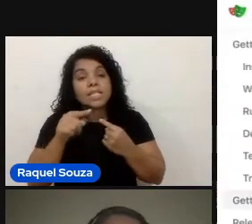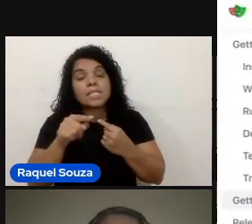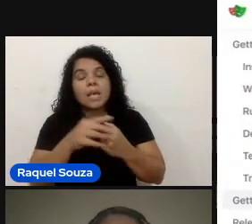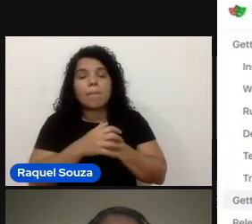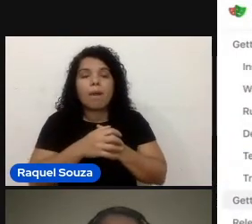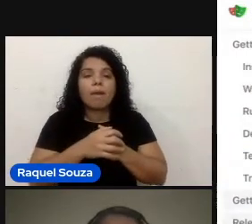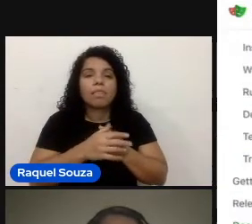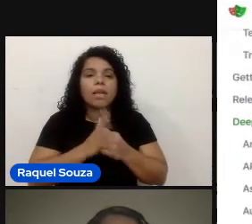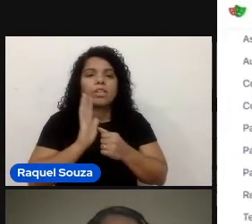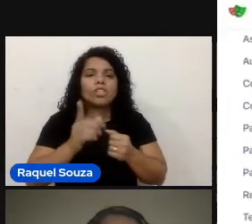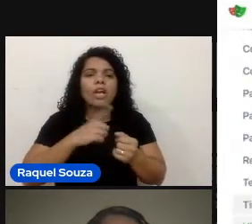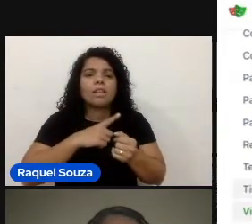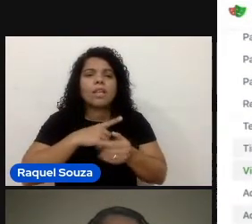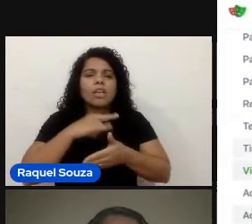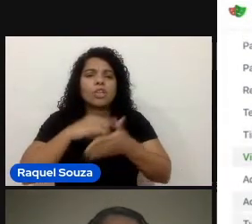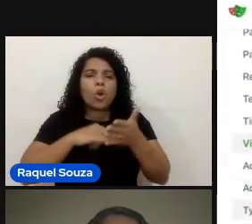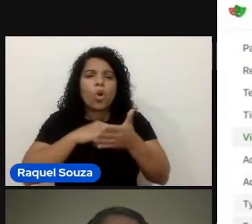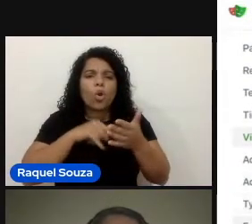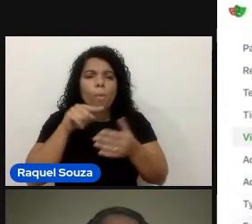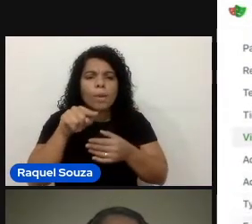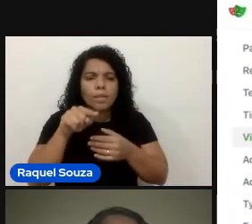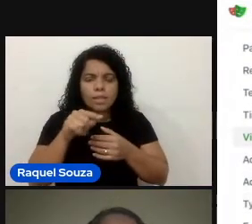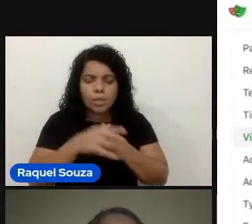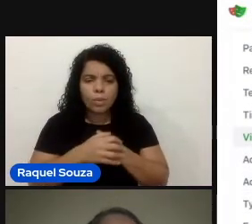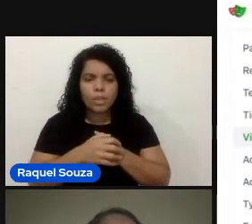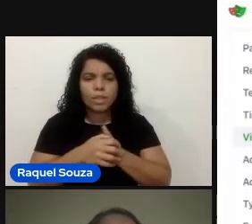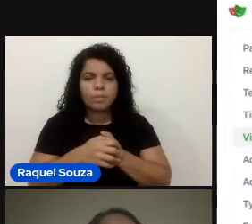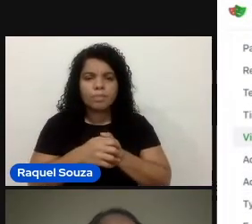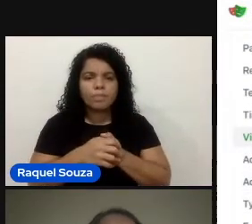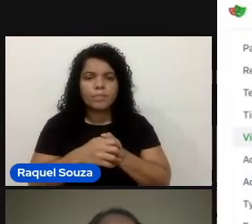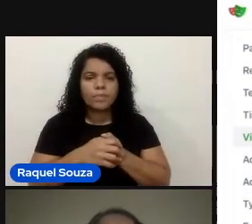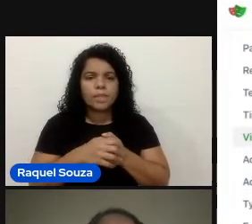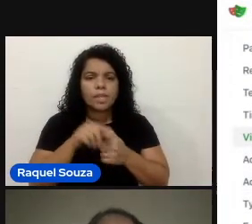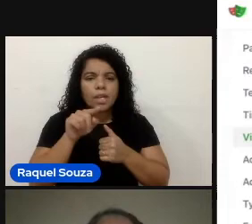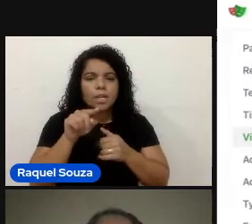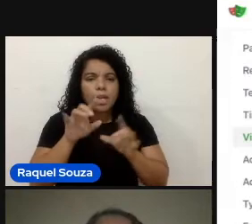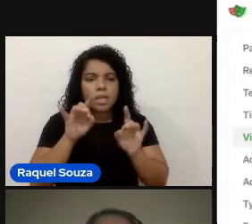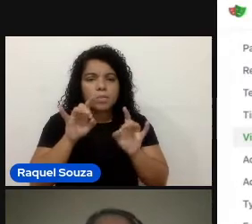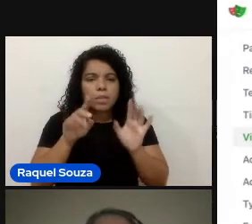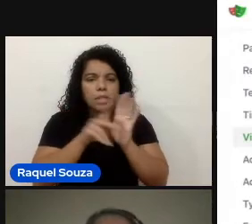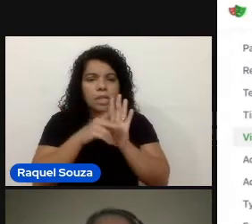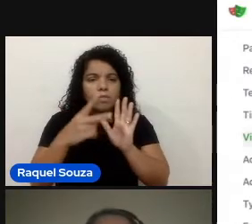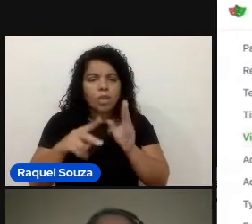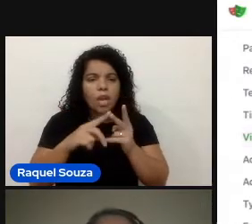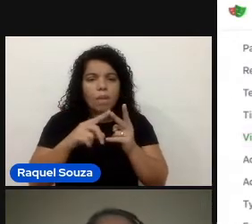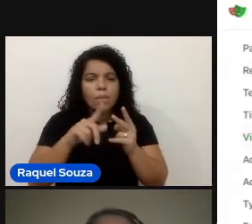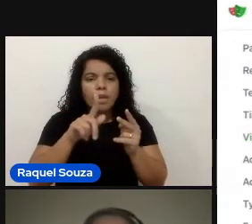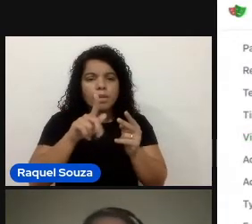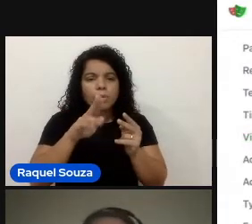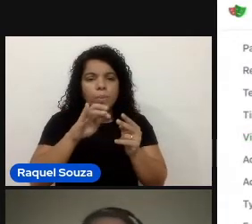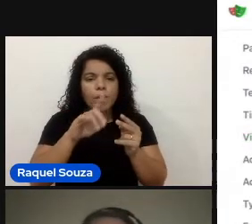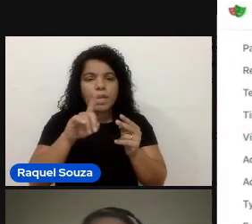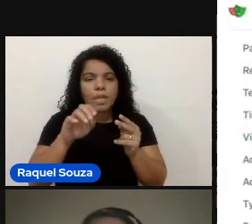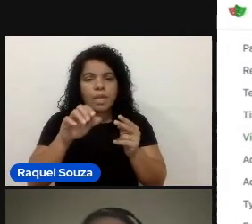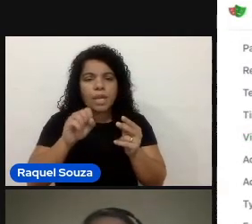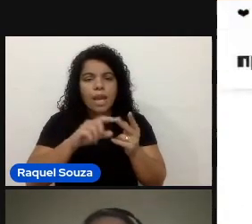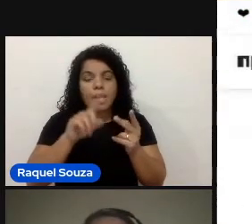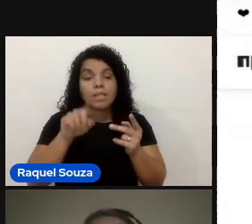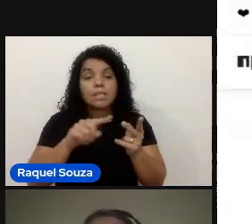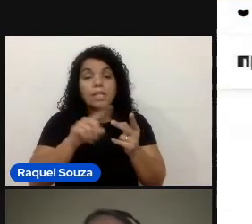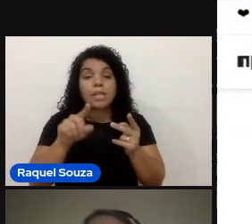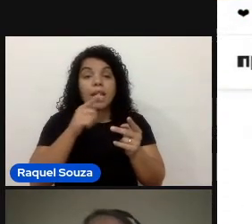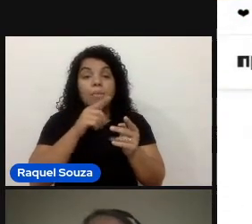tem uma documentação aqui em Guides, especificamente de Accessibility Testing. Não está usando